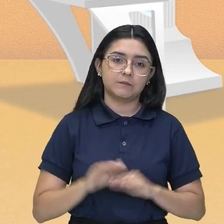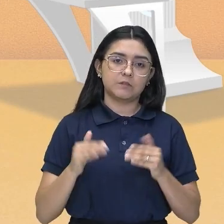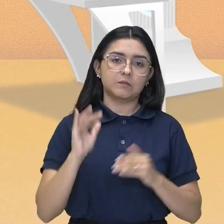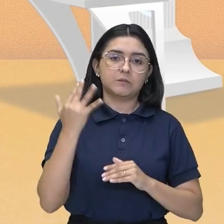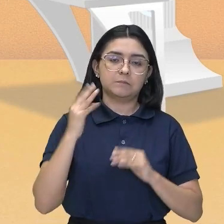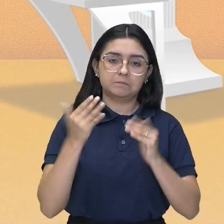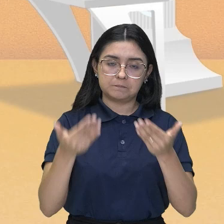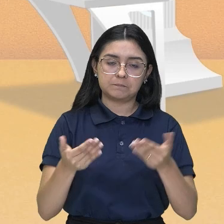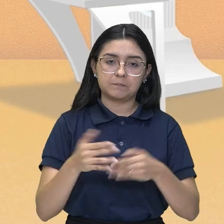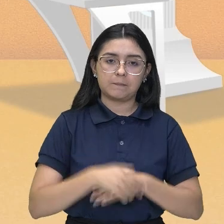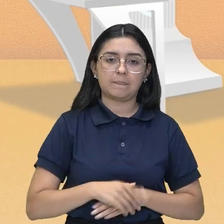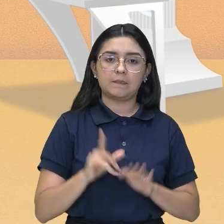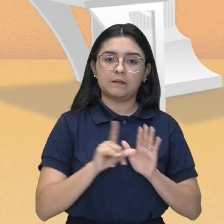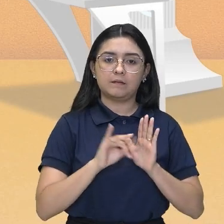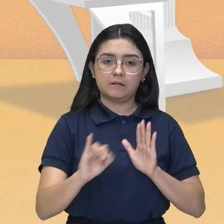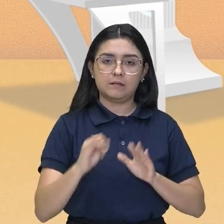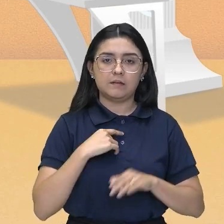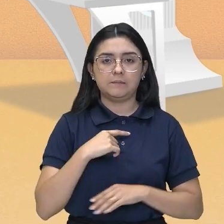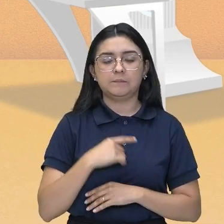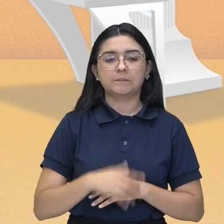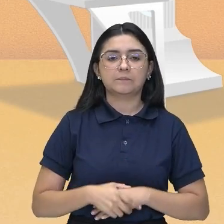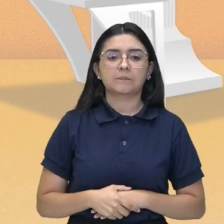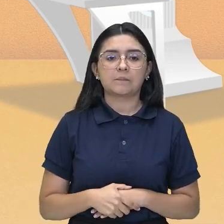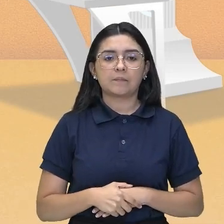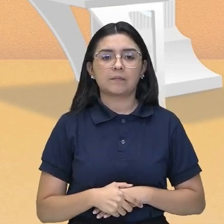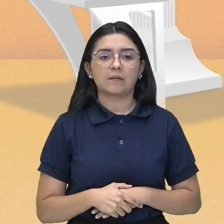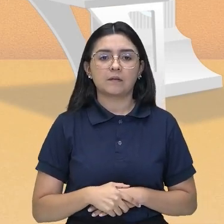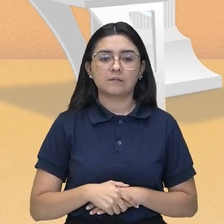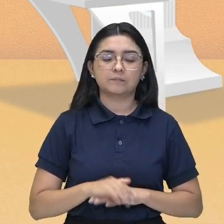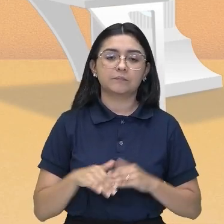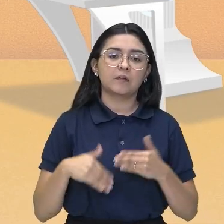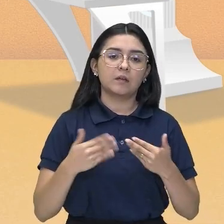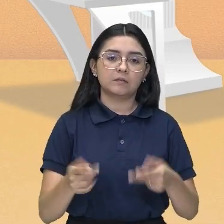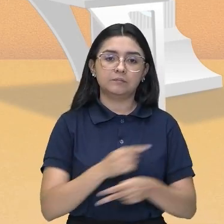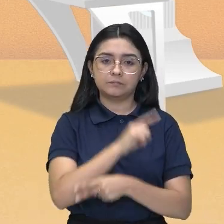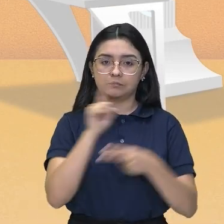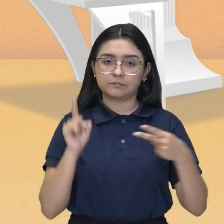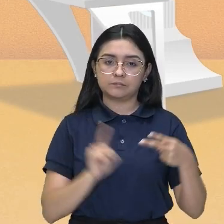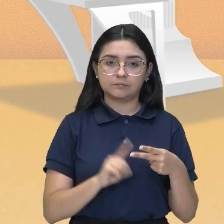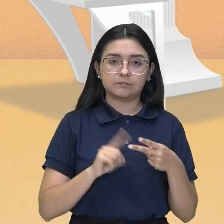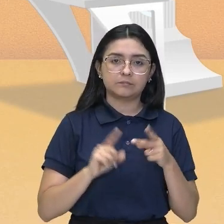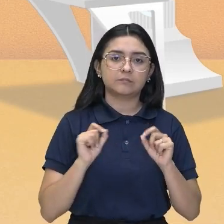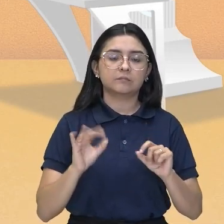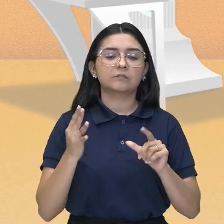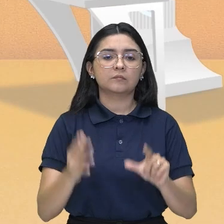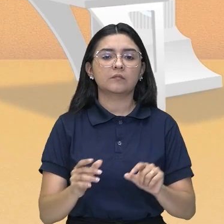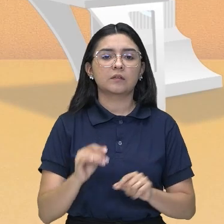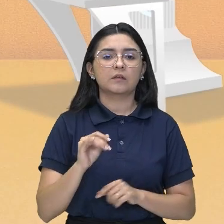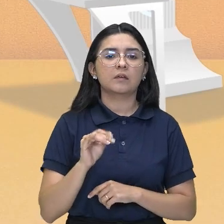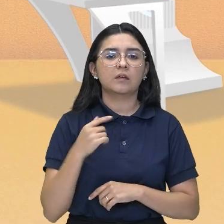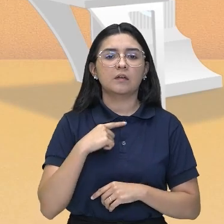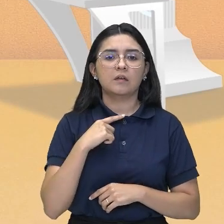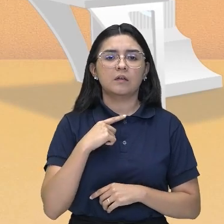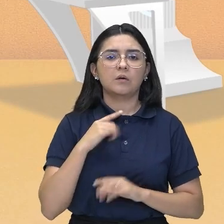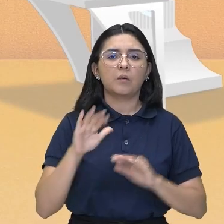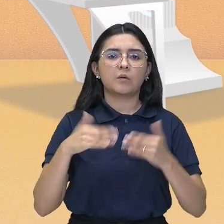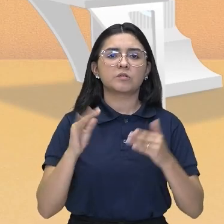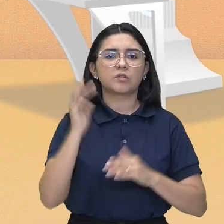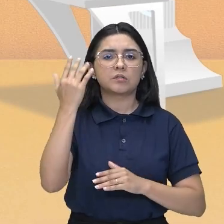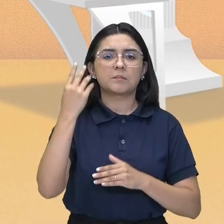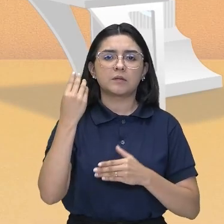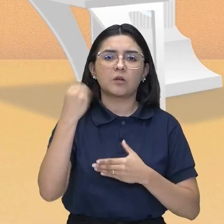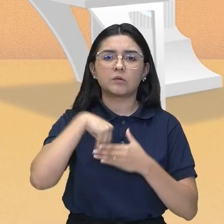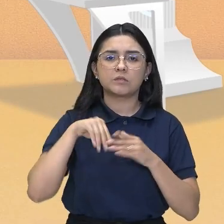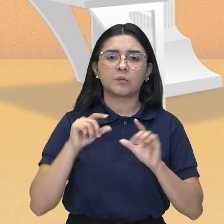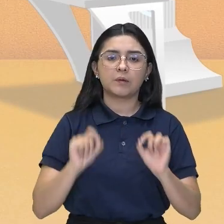nós vimos aí a lei, né, a lei inglesa. E aí nós vamos para os fatores chamados fatores internos. Quais são esses fatores